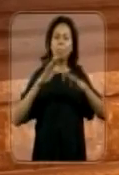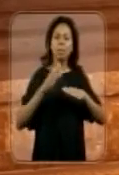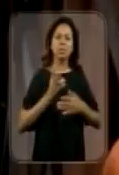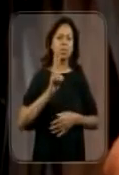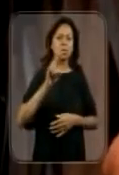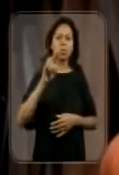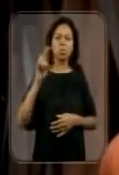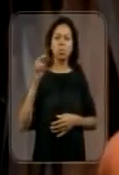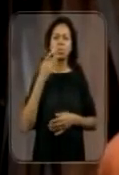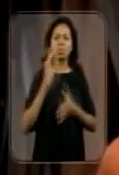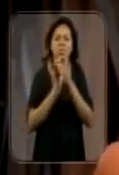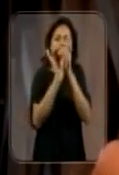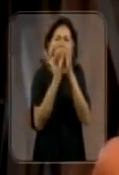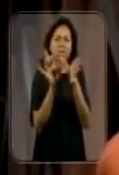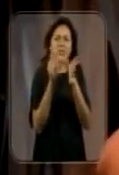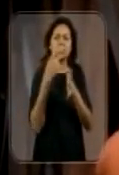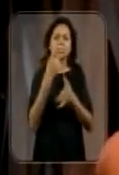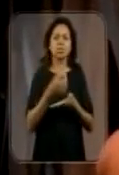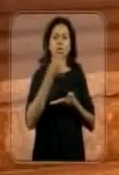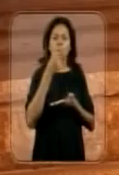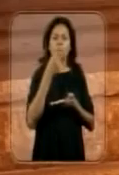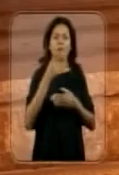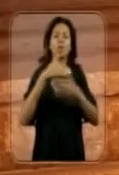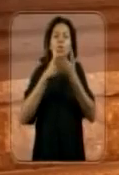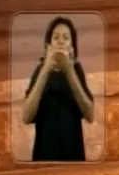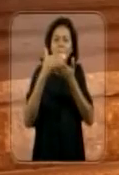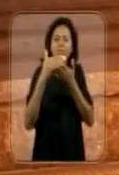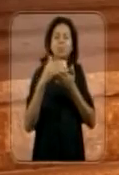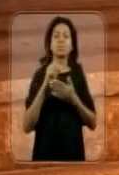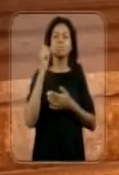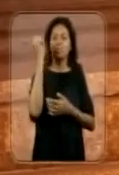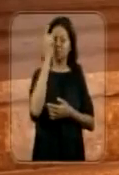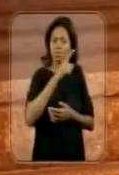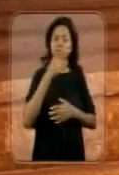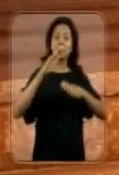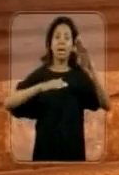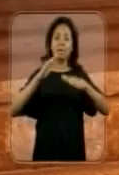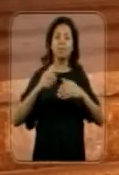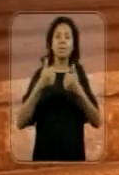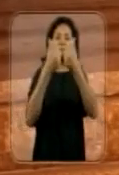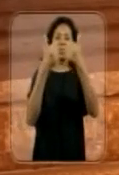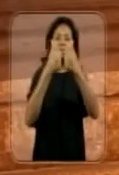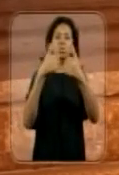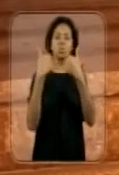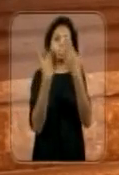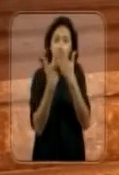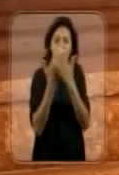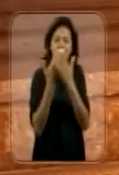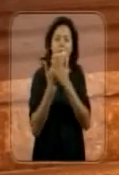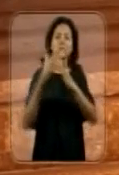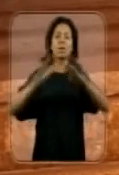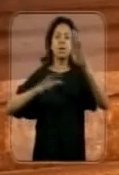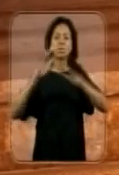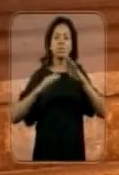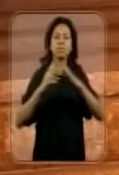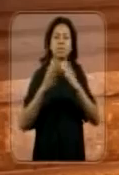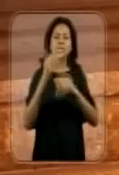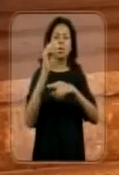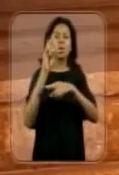alucinações, mas eu nunca deixei de tomar eles. Foi difícil? Foi. Na fase experimental, foi. Eu tinha que às vezes eu subia de ônibus para a